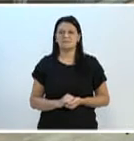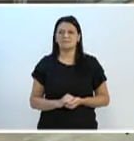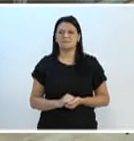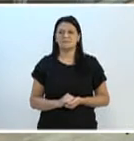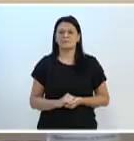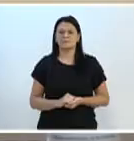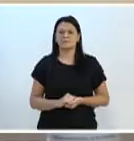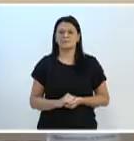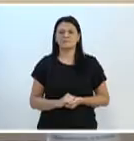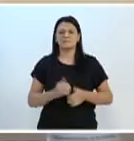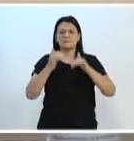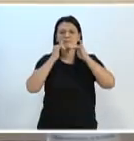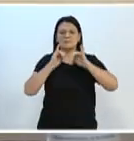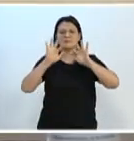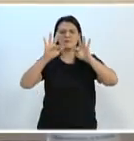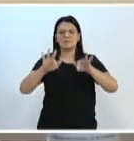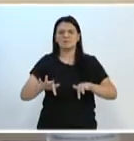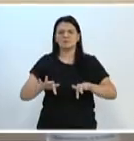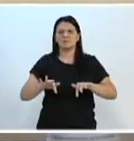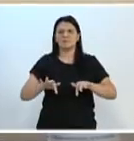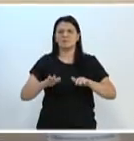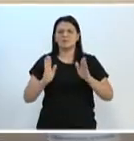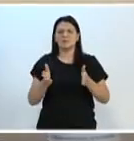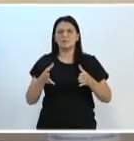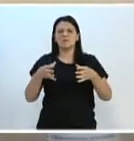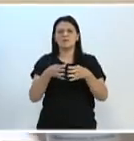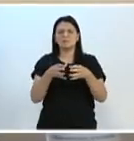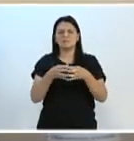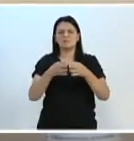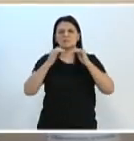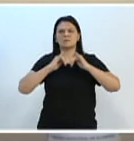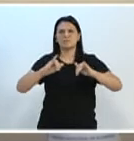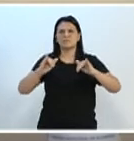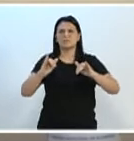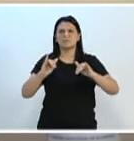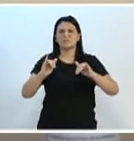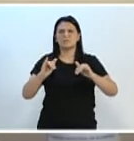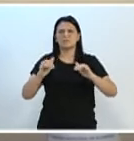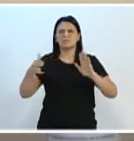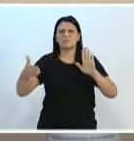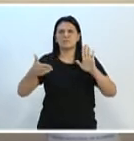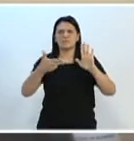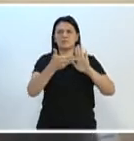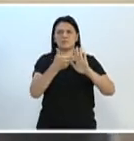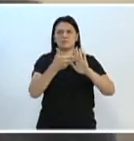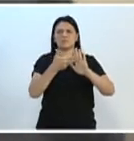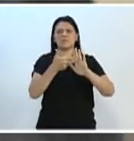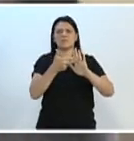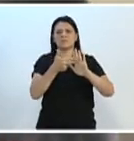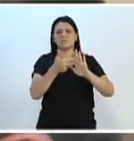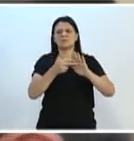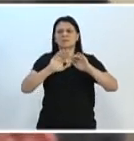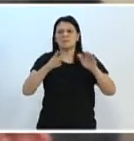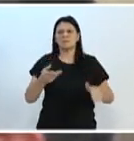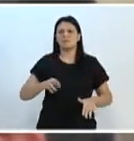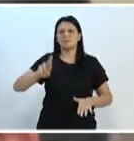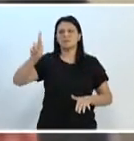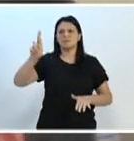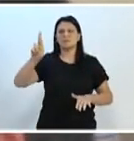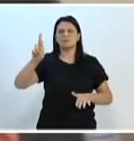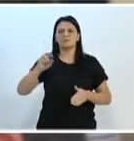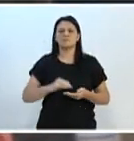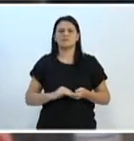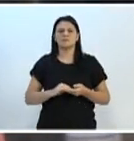Declaro encerrada a eleição e proclamo o resultado e declaro a posse imediata dos eleitos para a mesa diretora para o